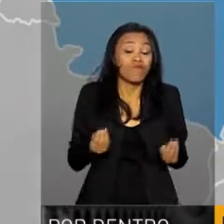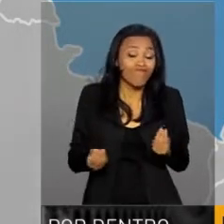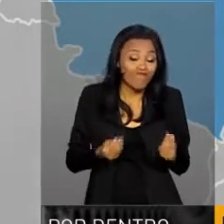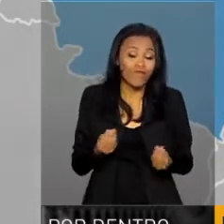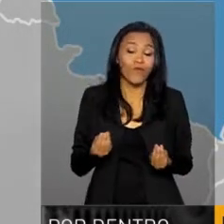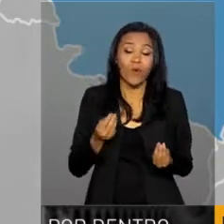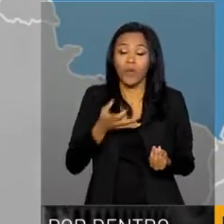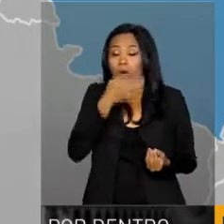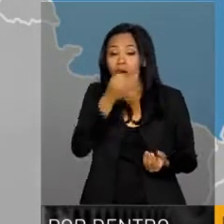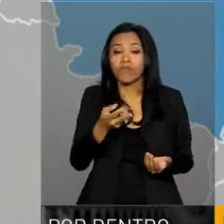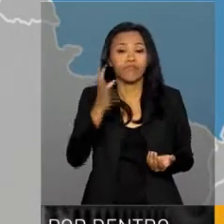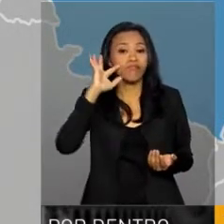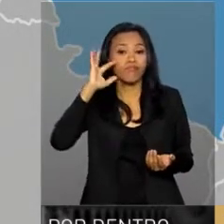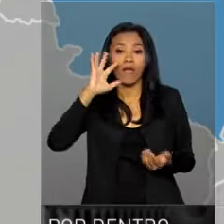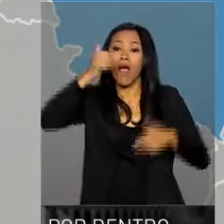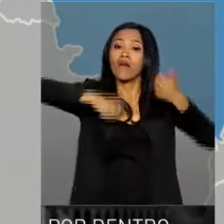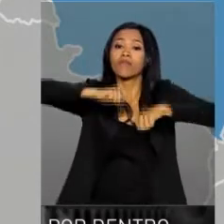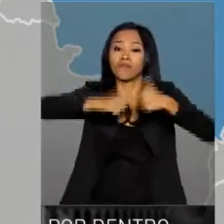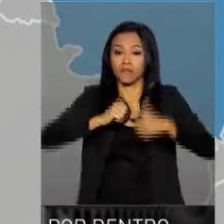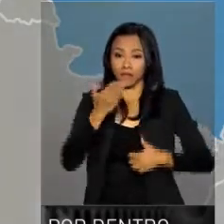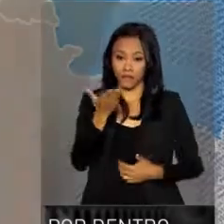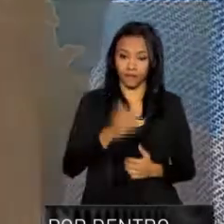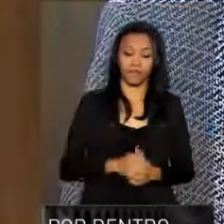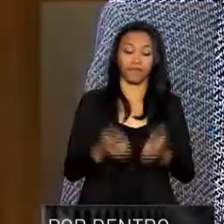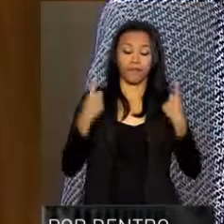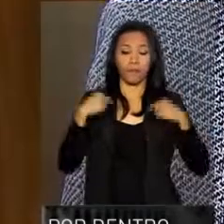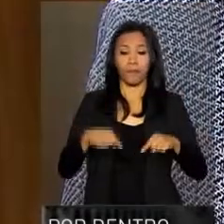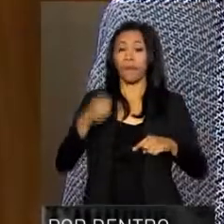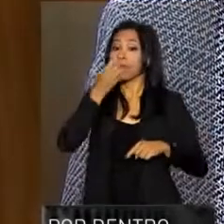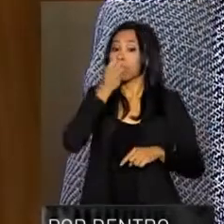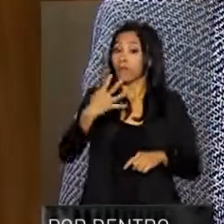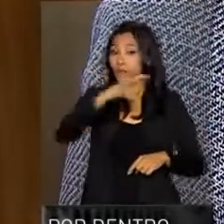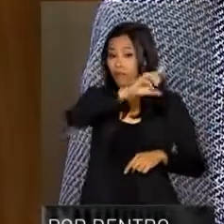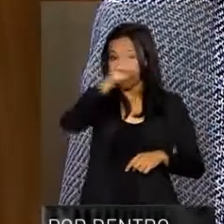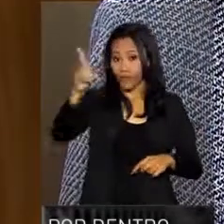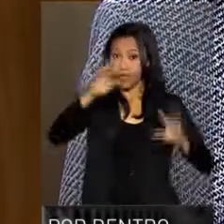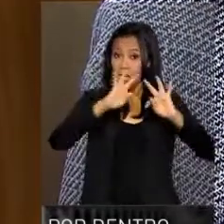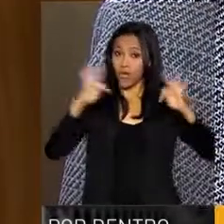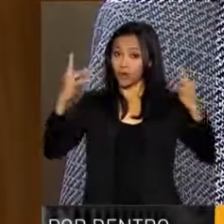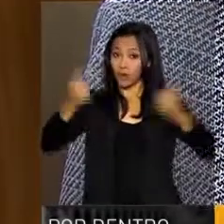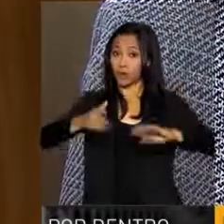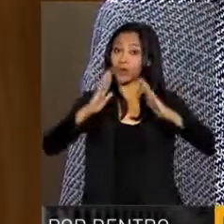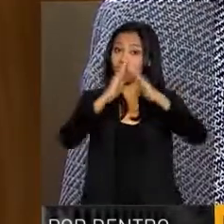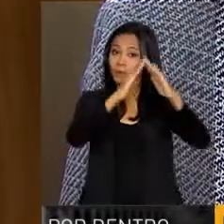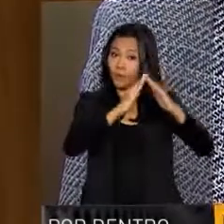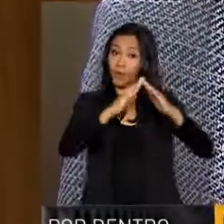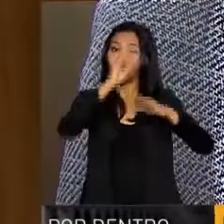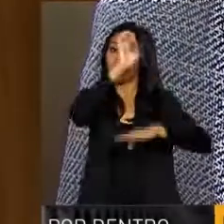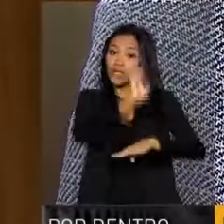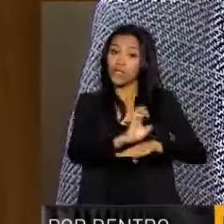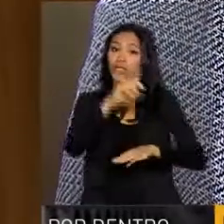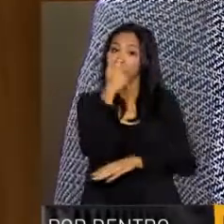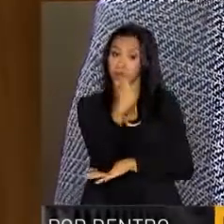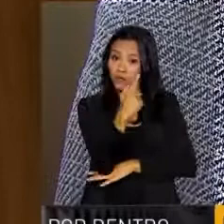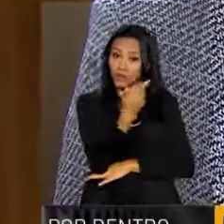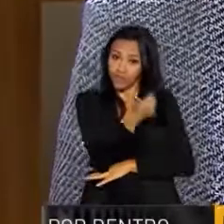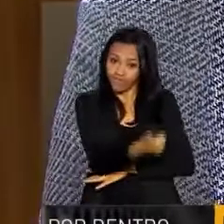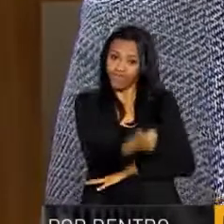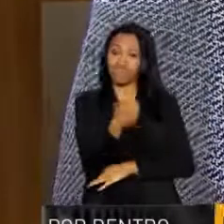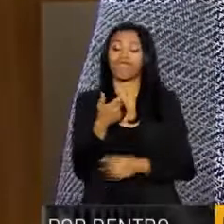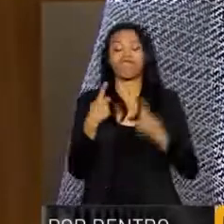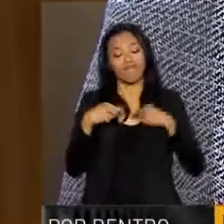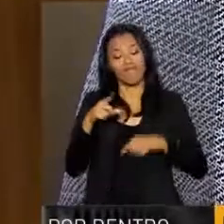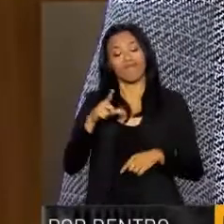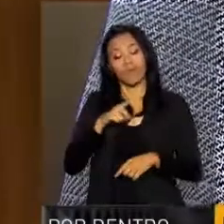secretária bom dia também é você ruby salomão ea todo sair de goiânia de nosso estado de goiás é nós temos realmente